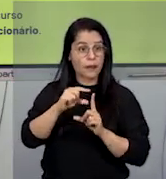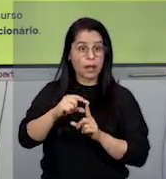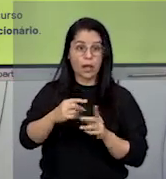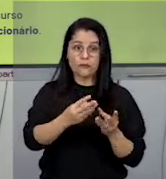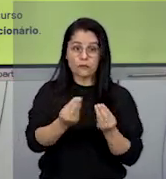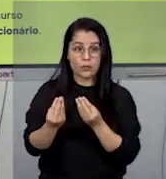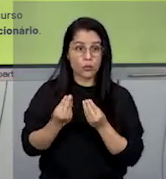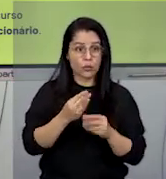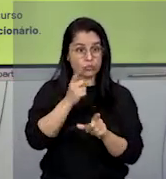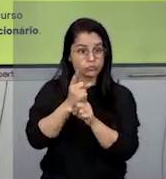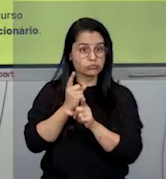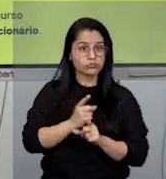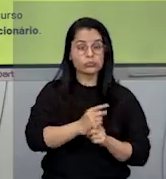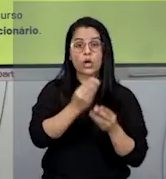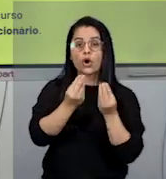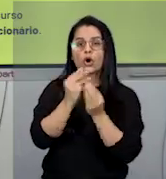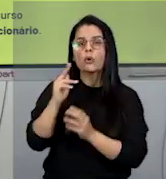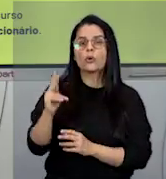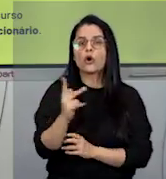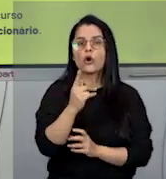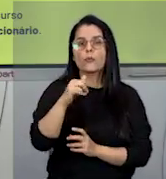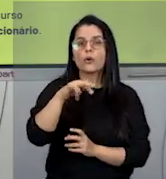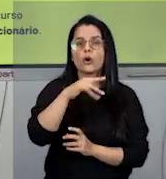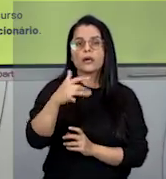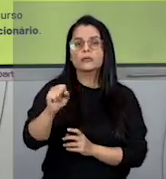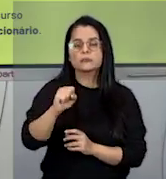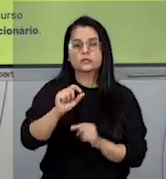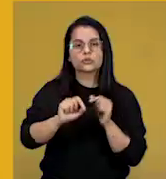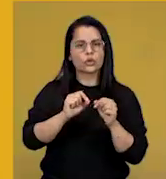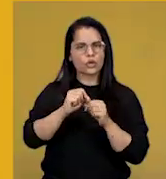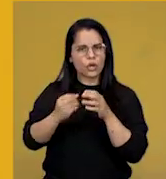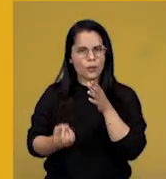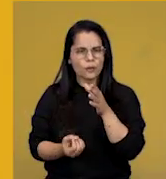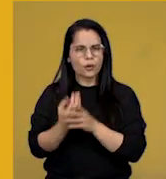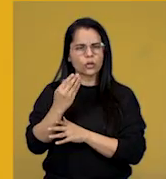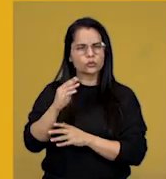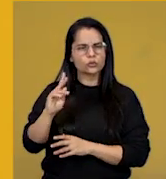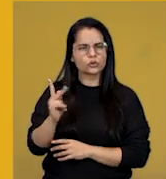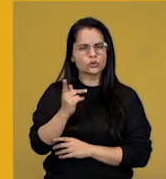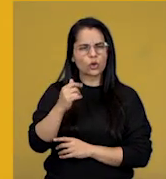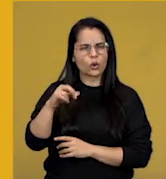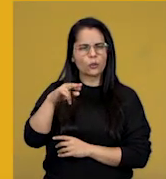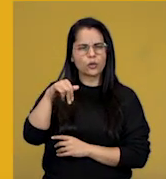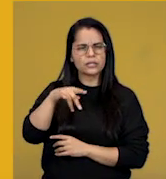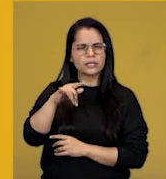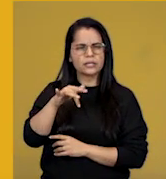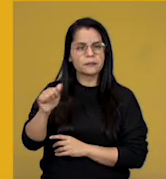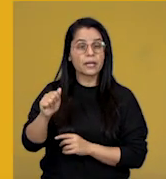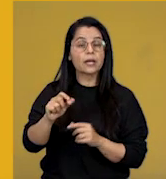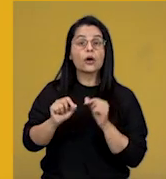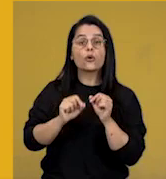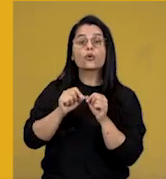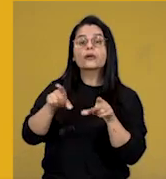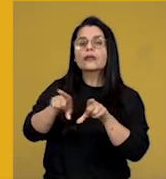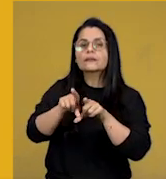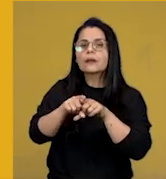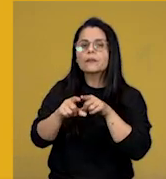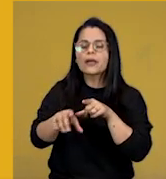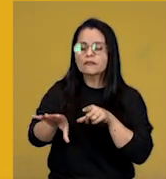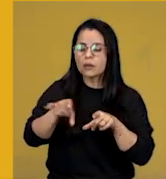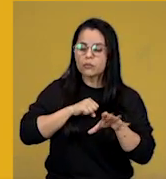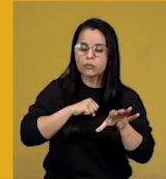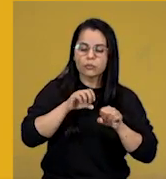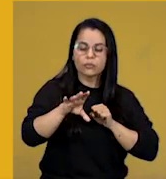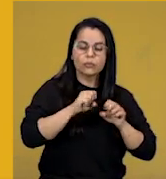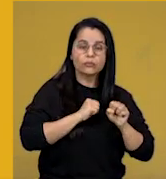inclusive identificadas como homônimas, que produzem a homonímia, vão também assumindo a